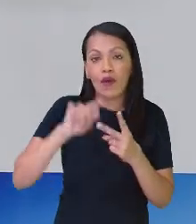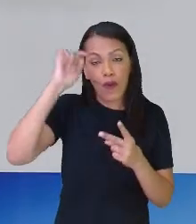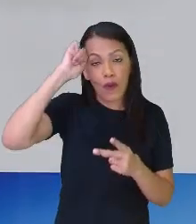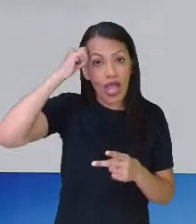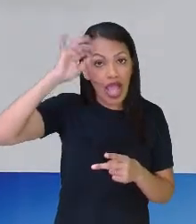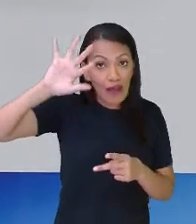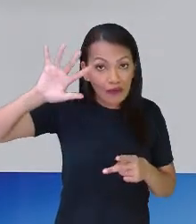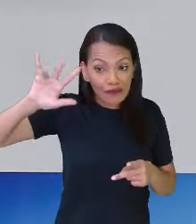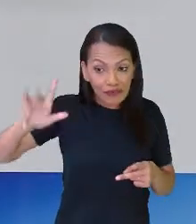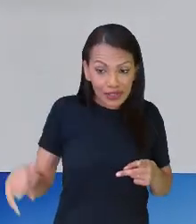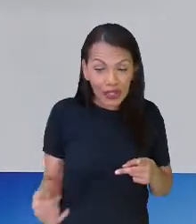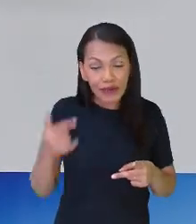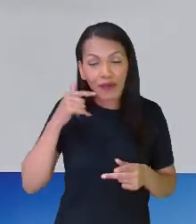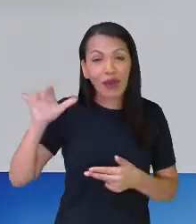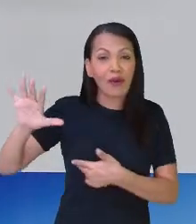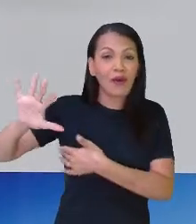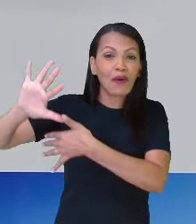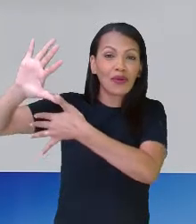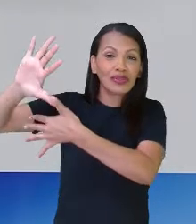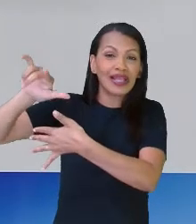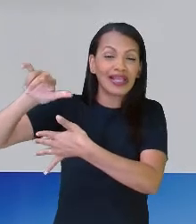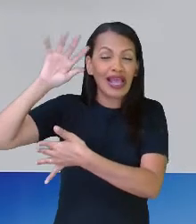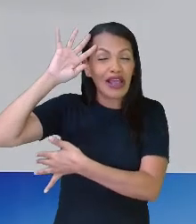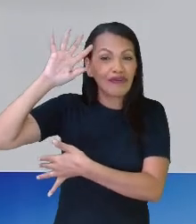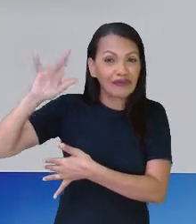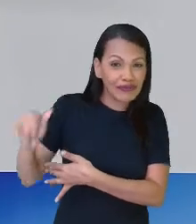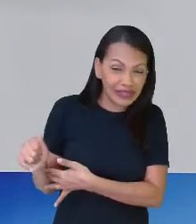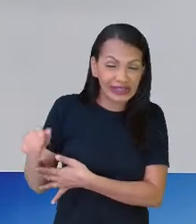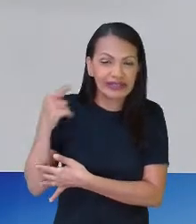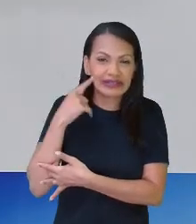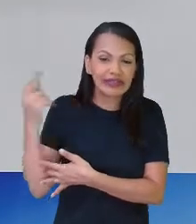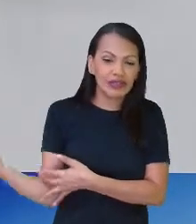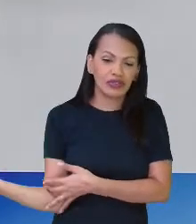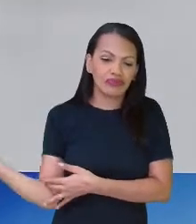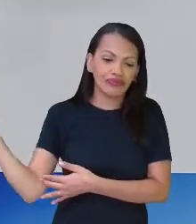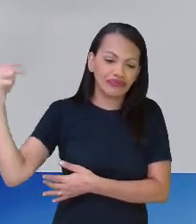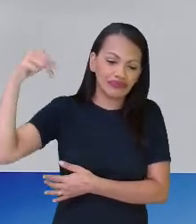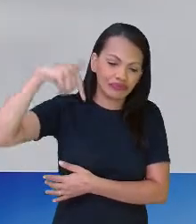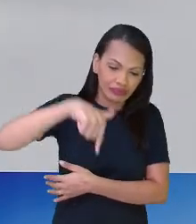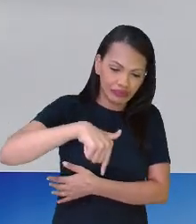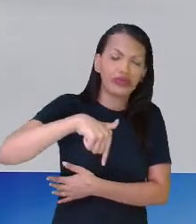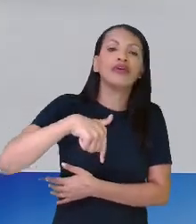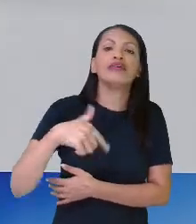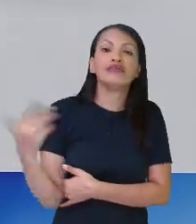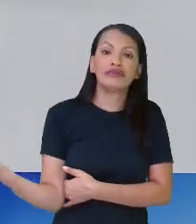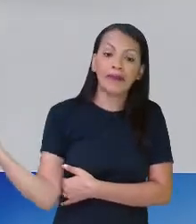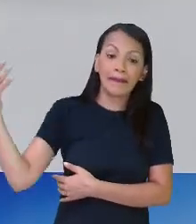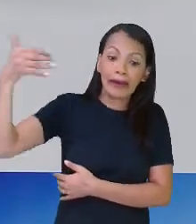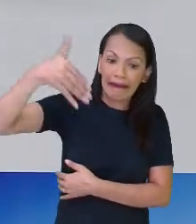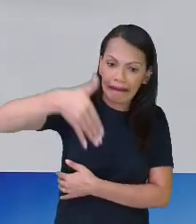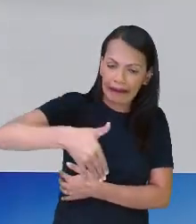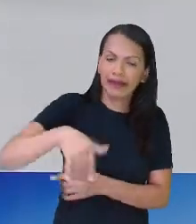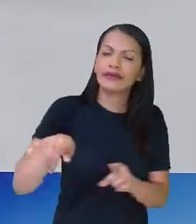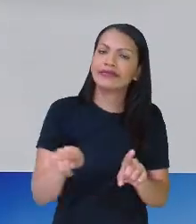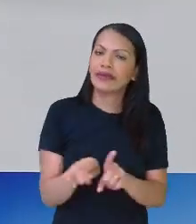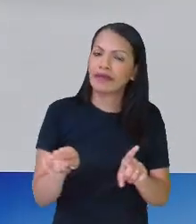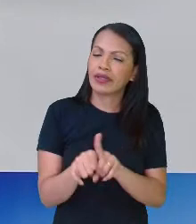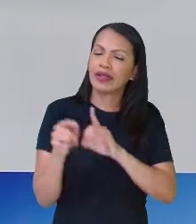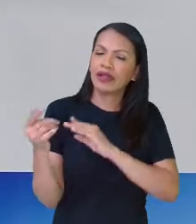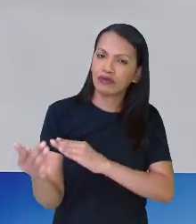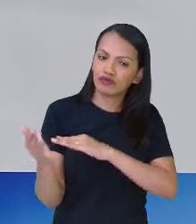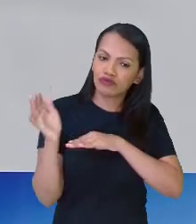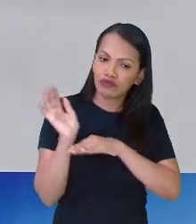continente africano, que é o que nós vamos conversar um pouquinho hoje. De todo o continente africano também tem muita